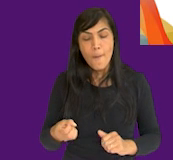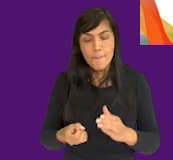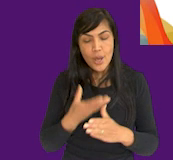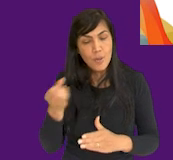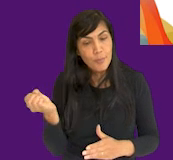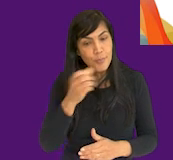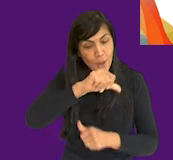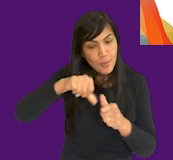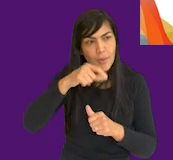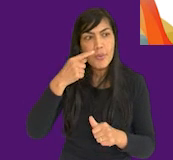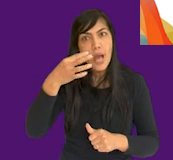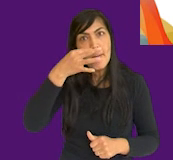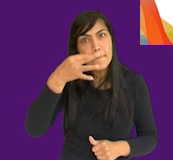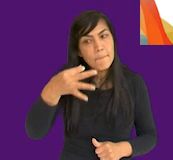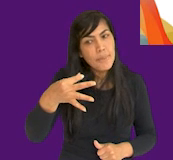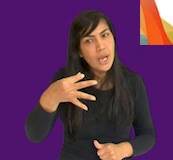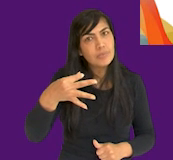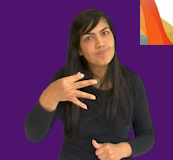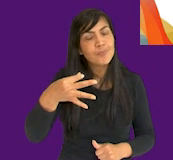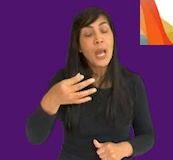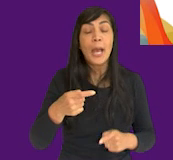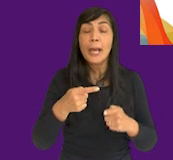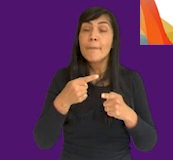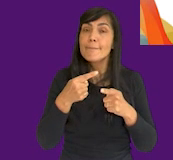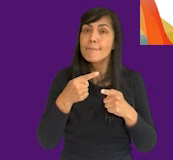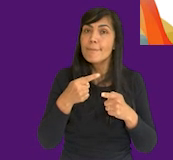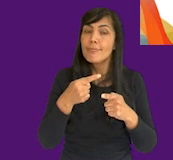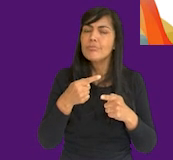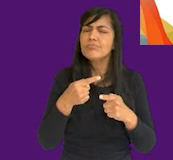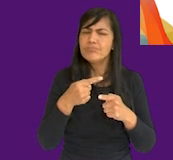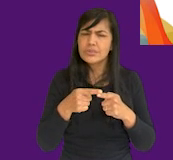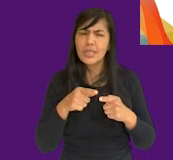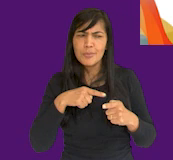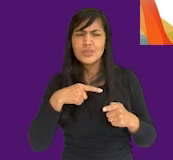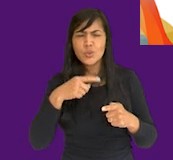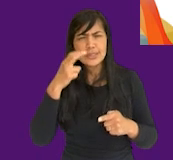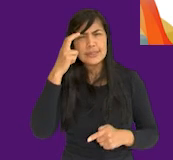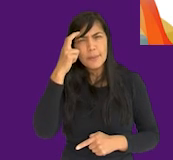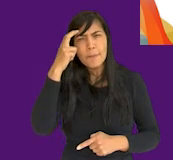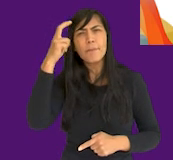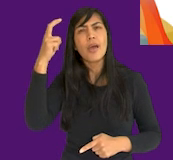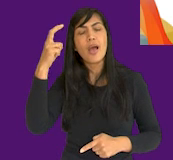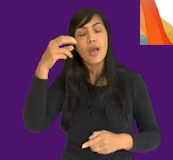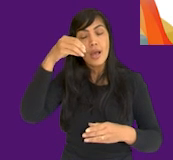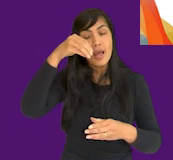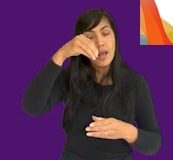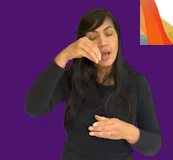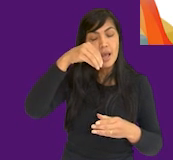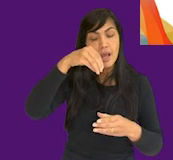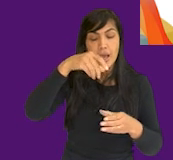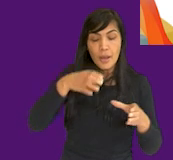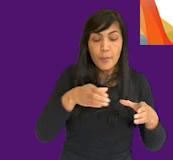no processo de inovação aberta funciona vocês tem que prestar atenção porque existem pessoas